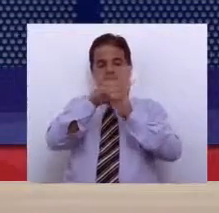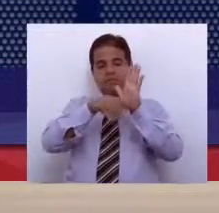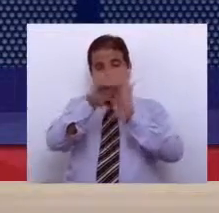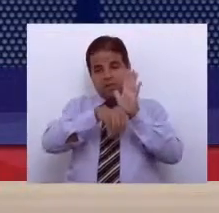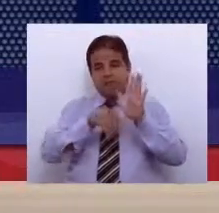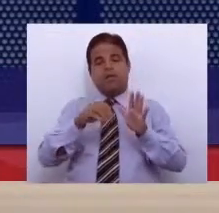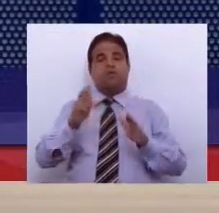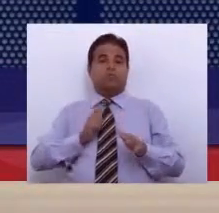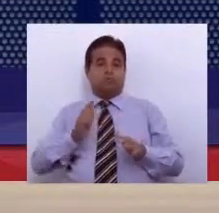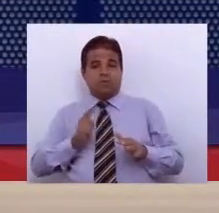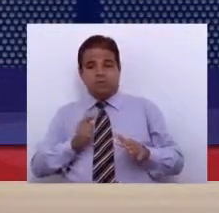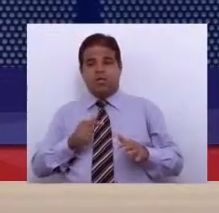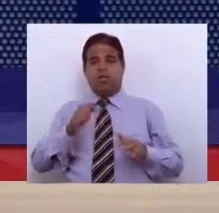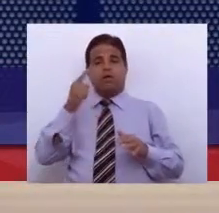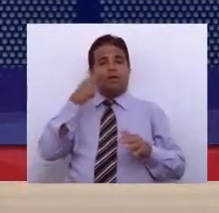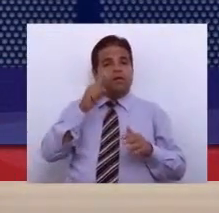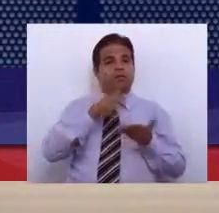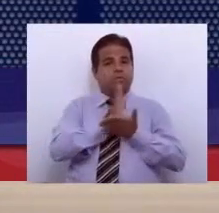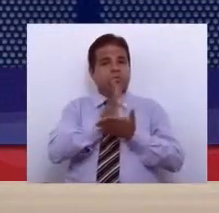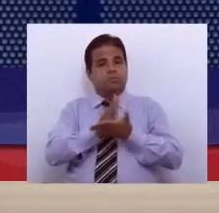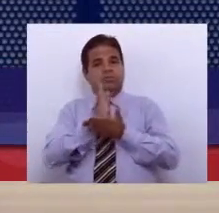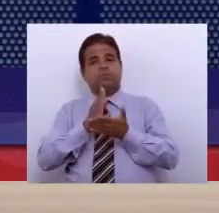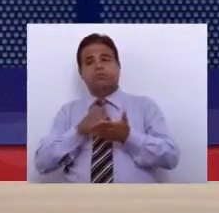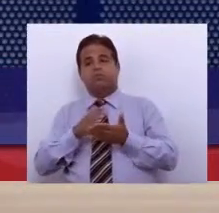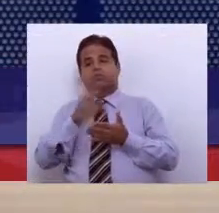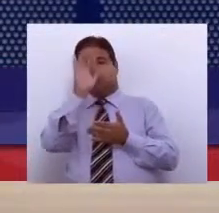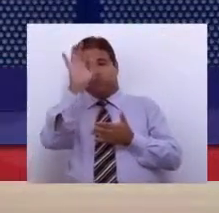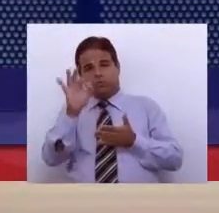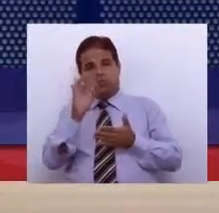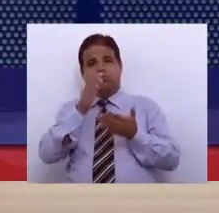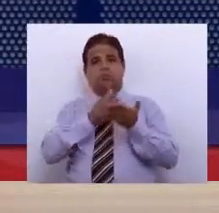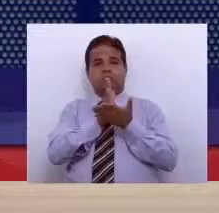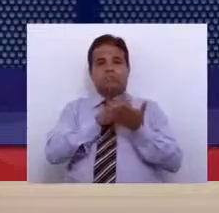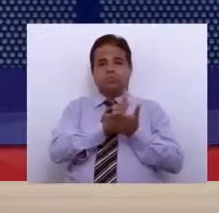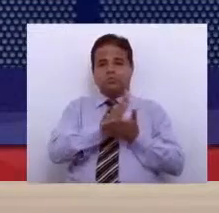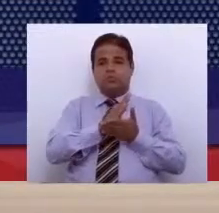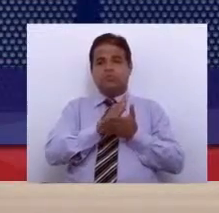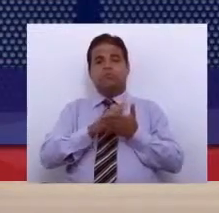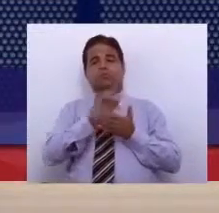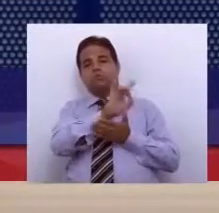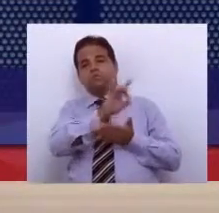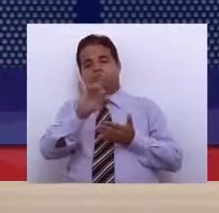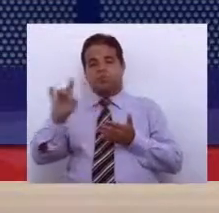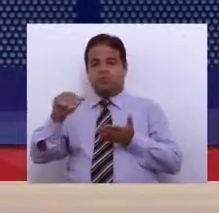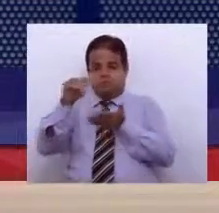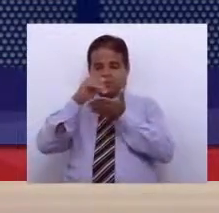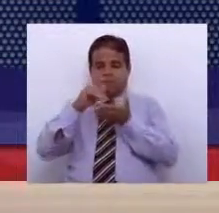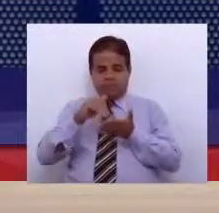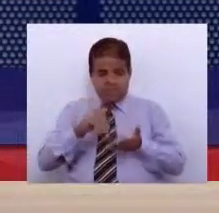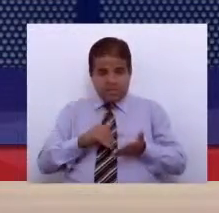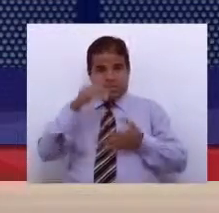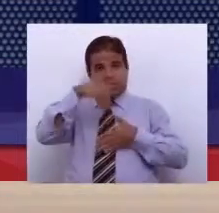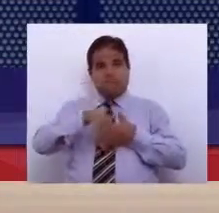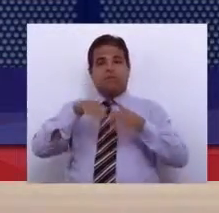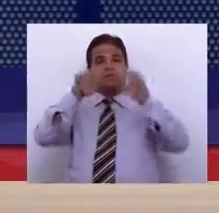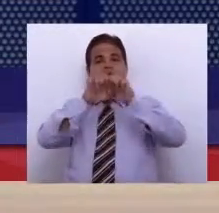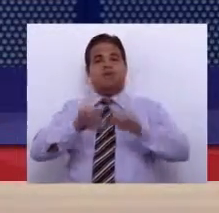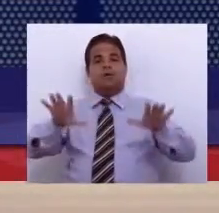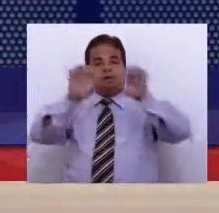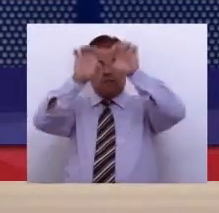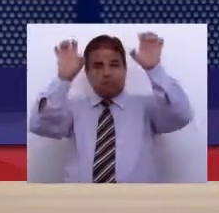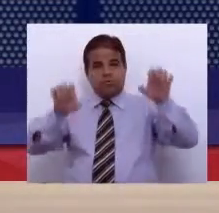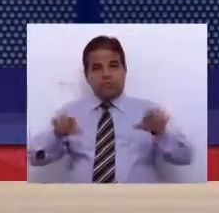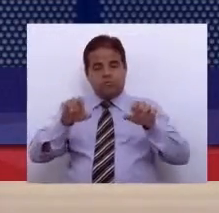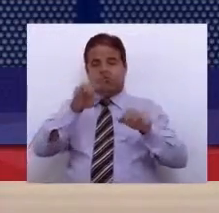existem dotações aprovadas percentuais aprovado praça respectiva secretaria dentro da estrutura do